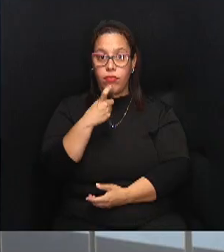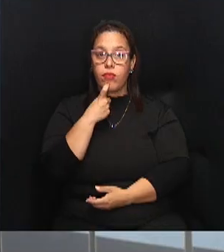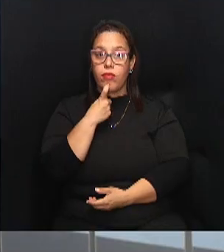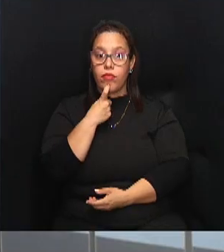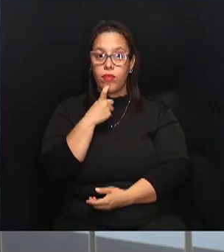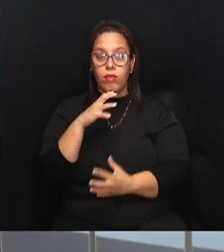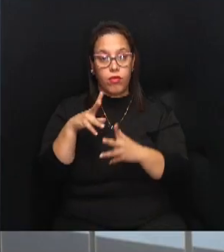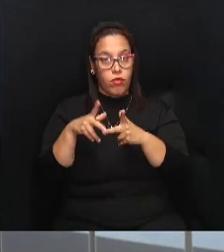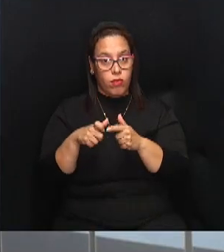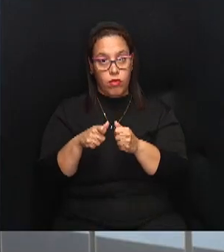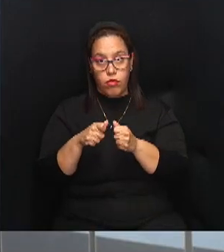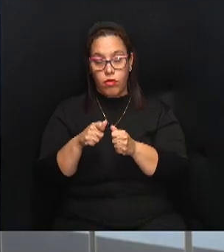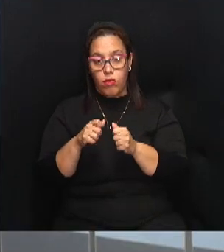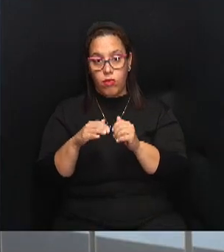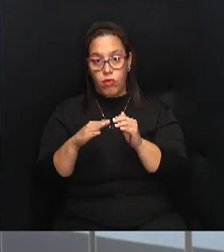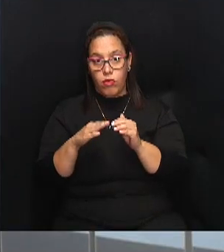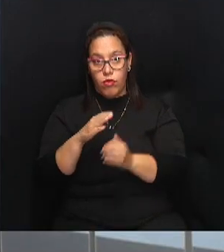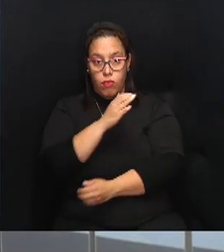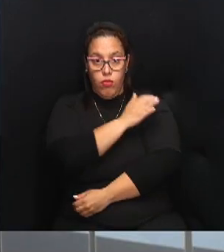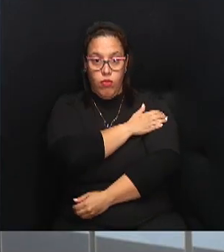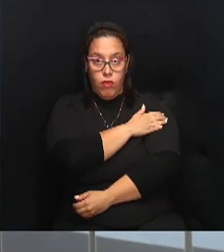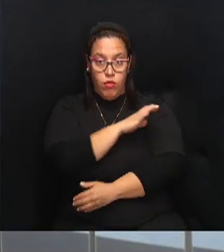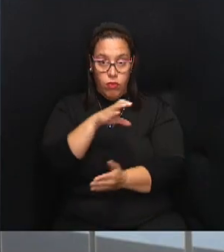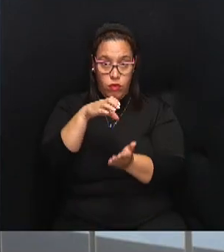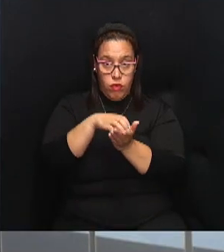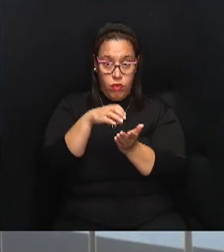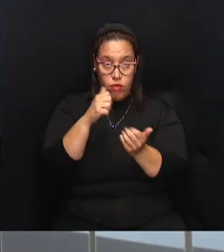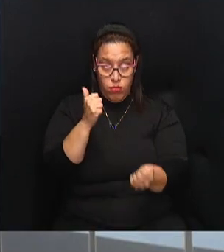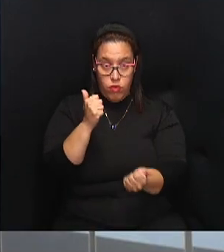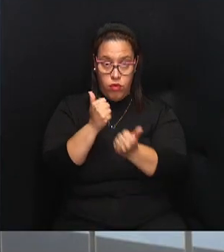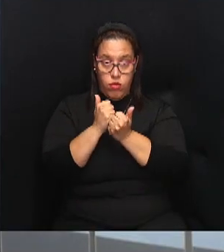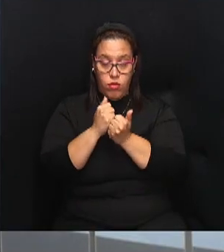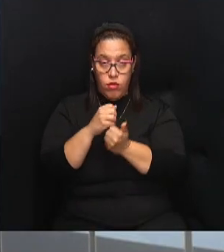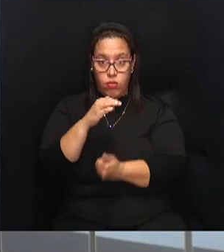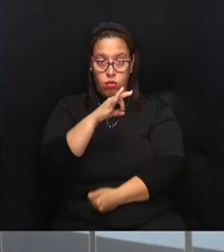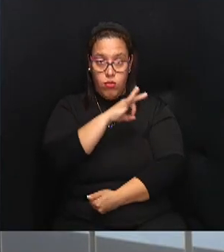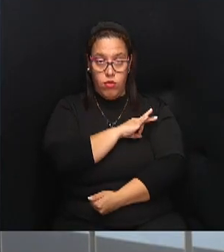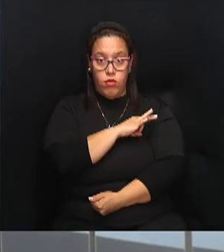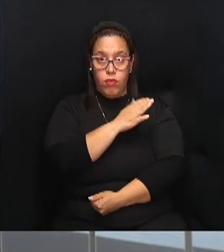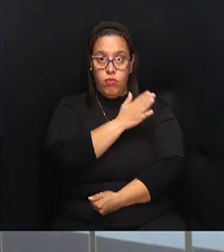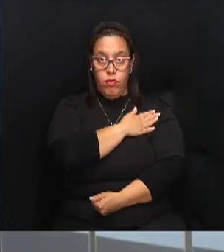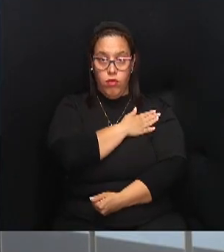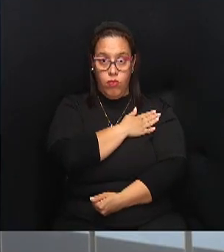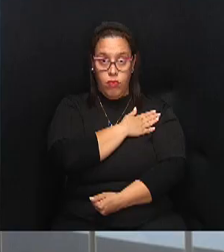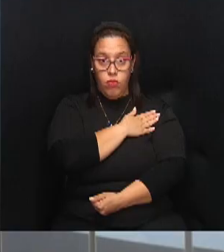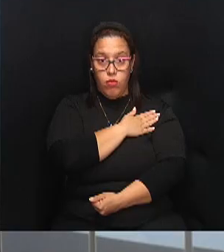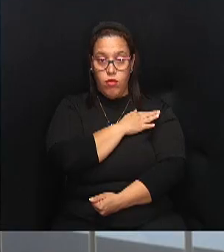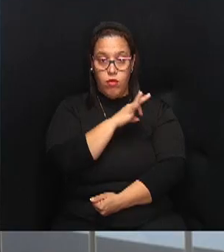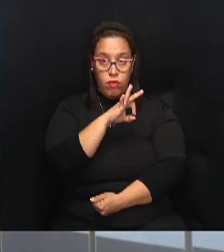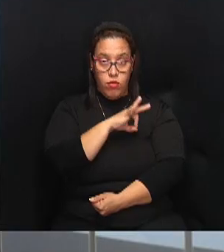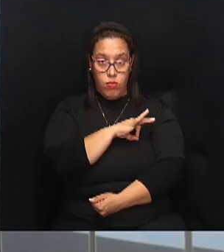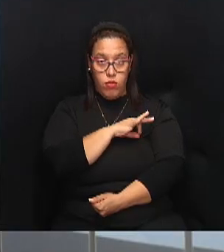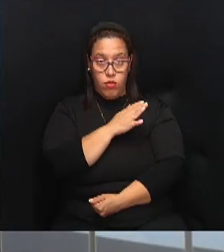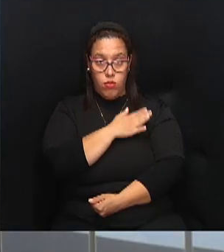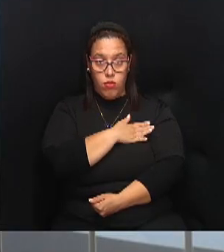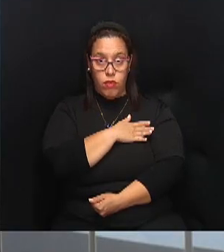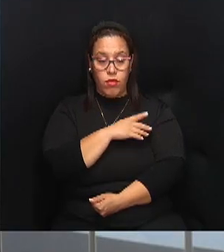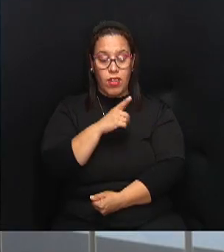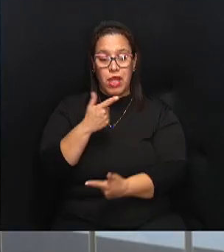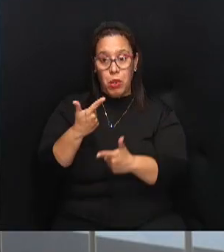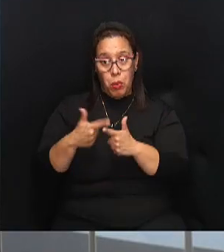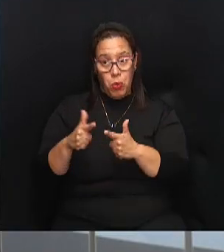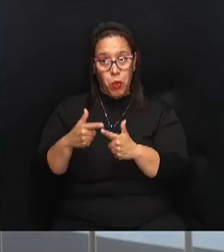não é todo o grande comando que tem um núcleo de apoio aos policiais militares. Todo policial militar que a gente nota que está com algum